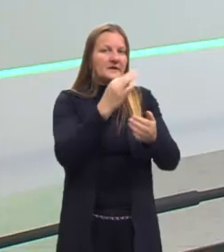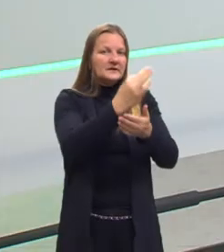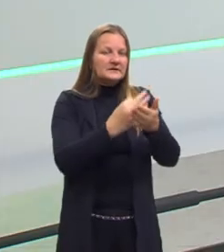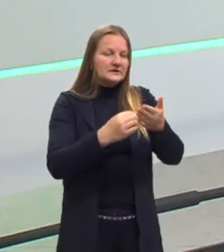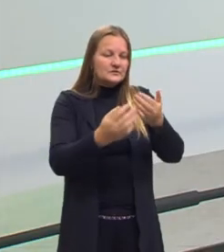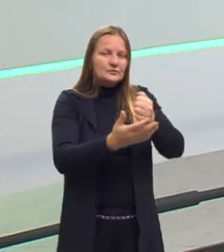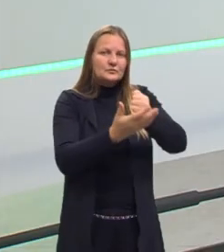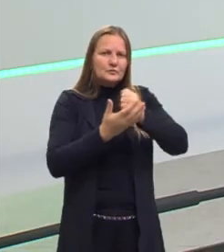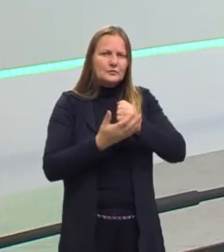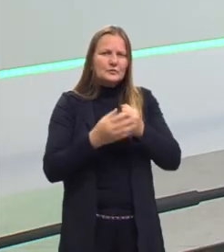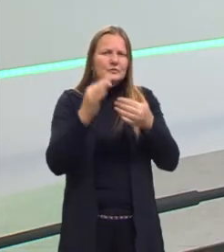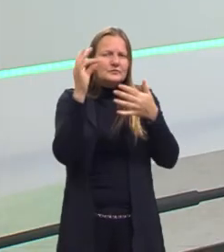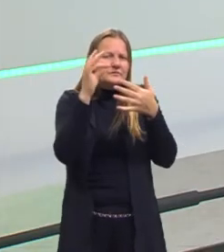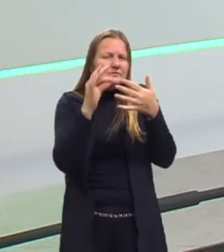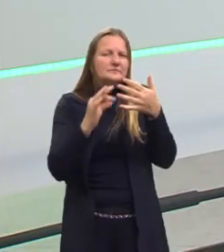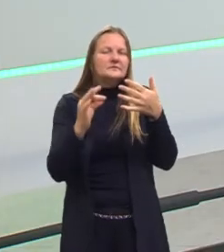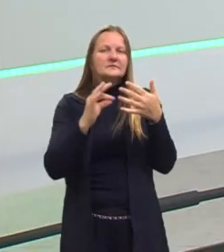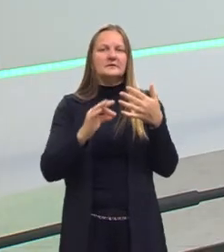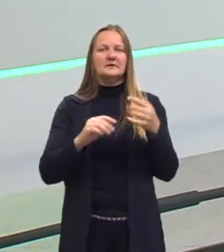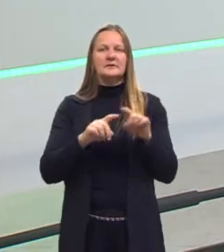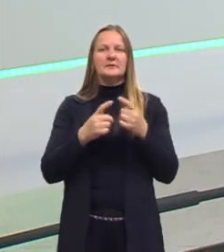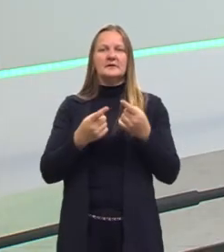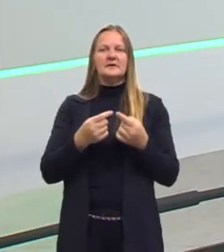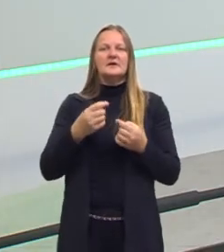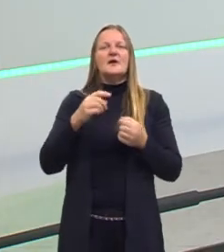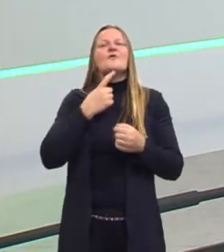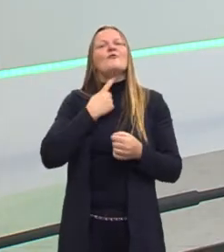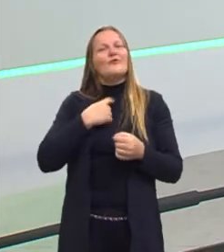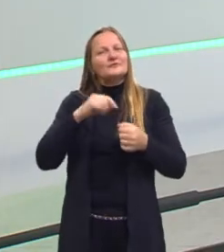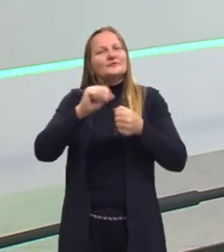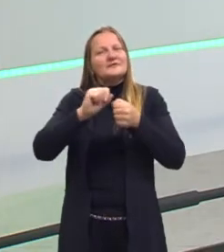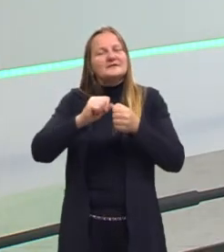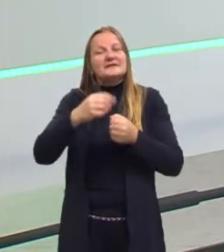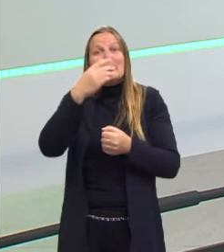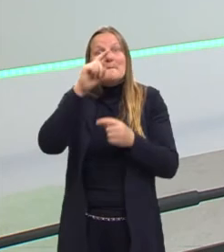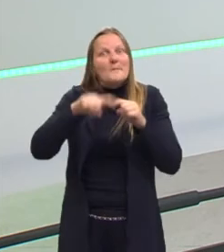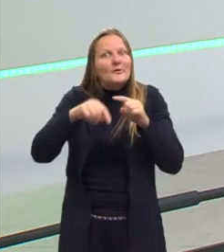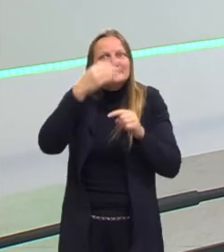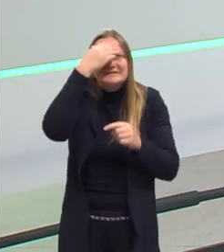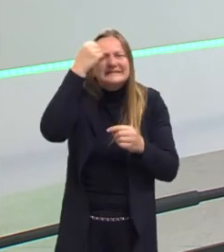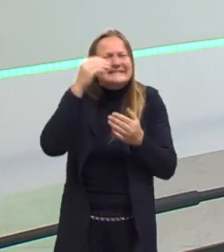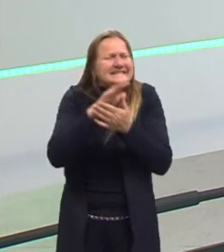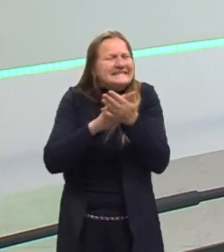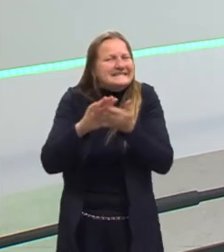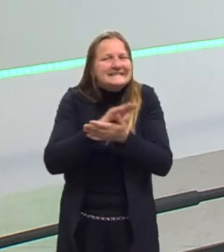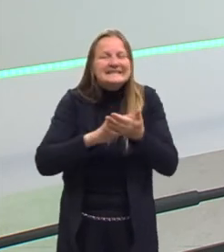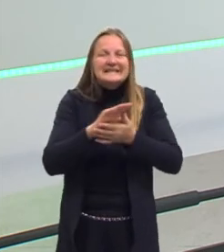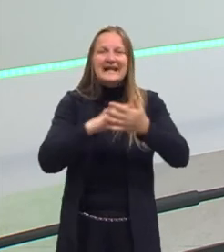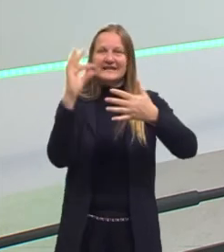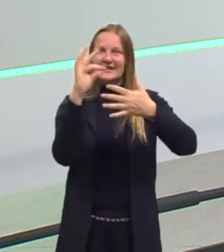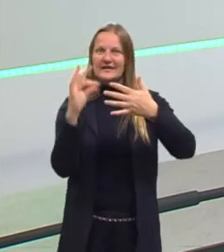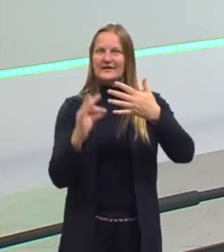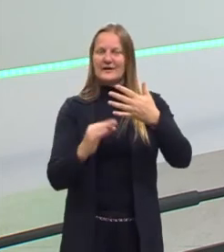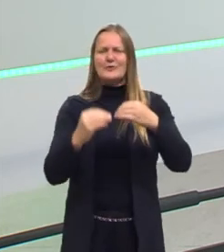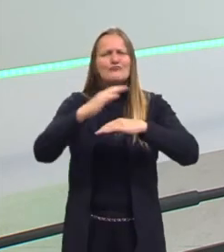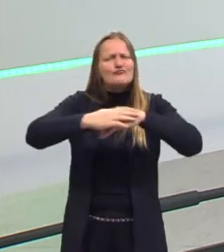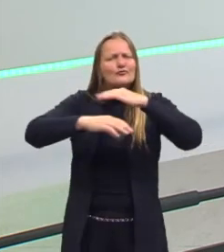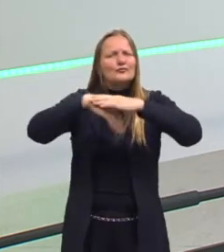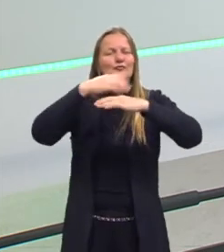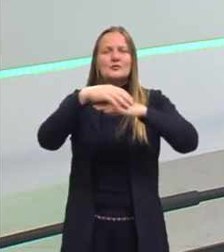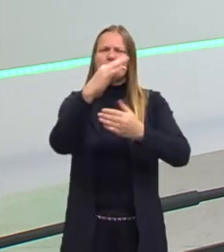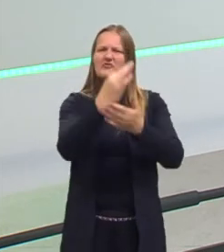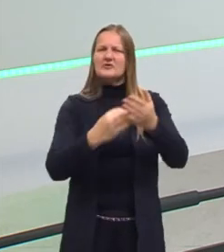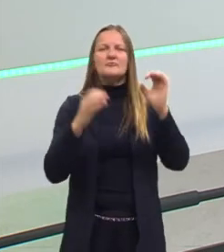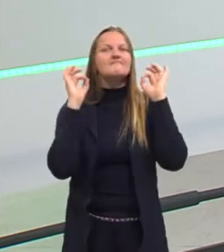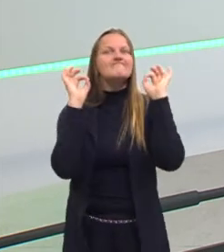com muito detalhe como a gente gosta de fazer né para não esquecer de nada para conseguir construir esse texto